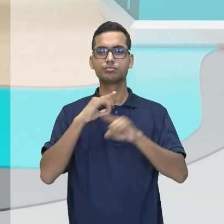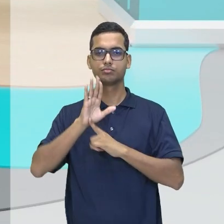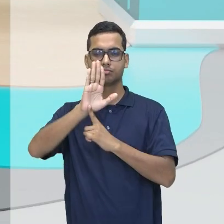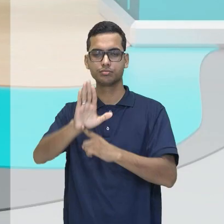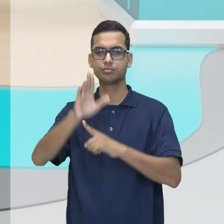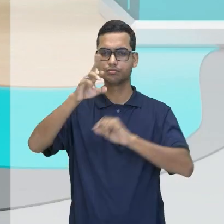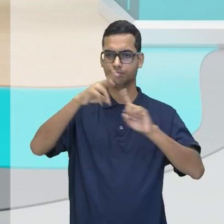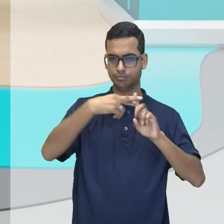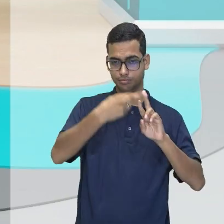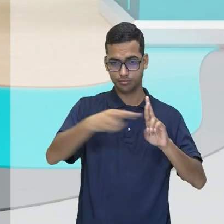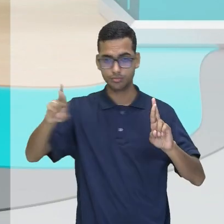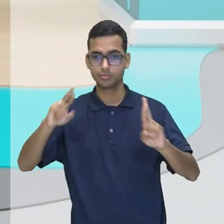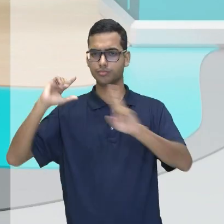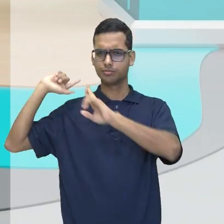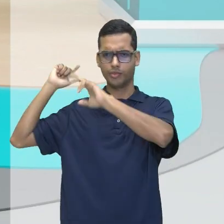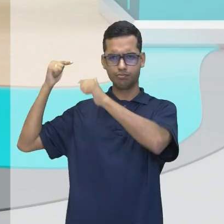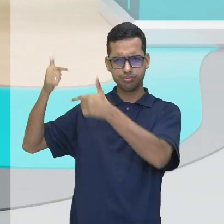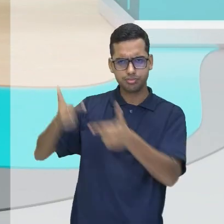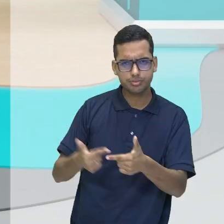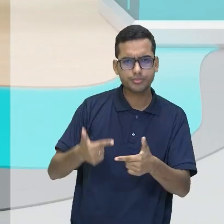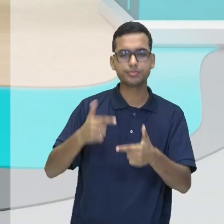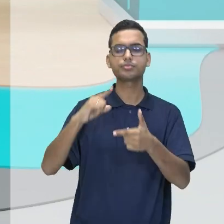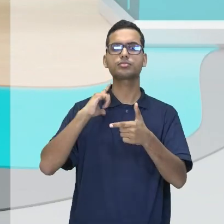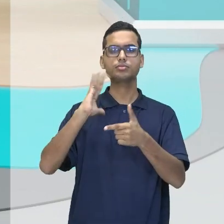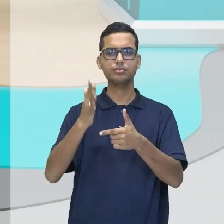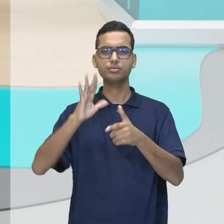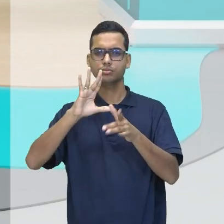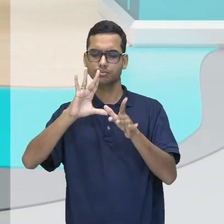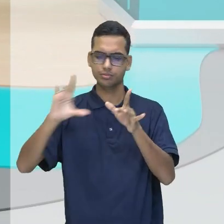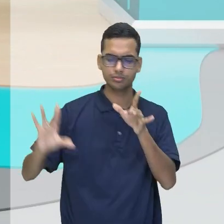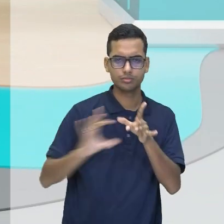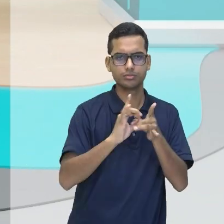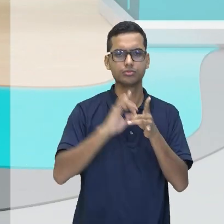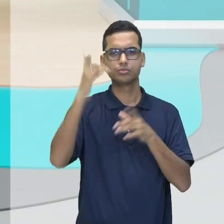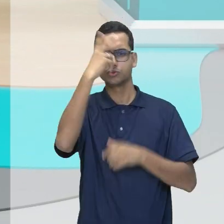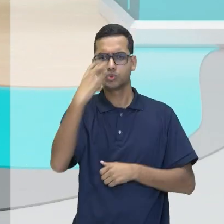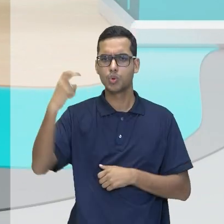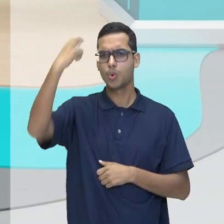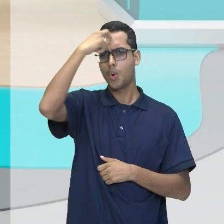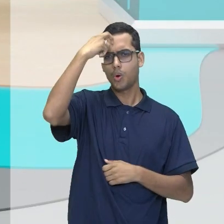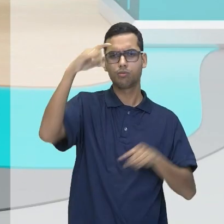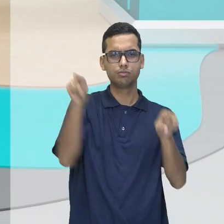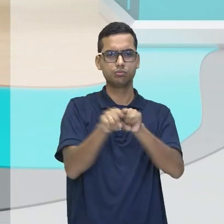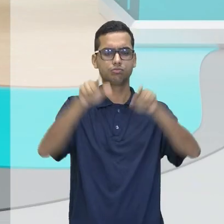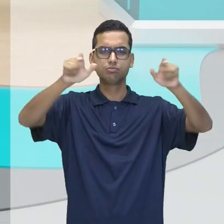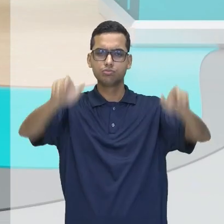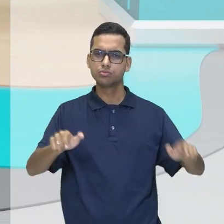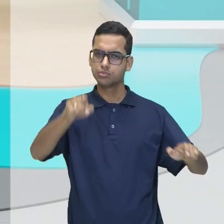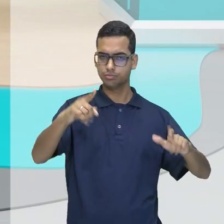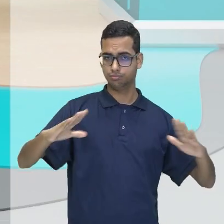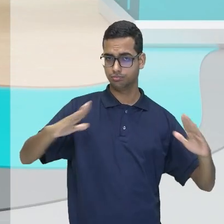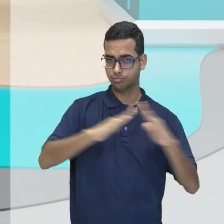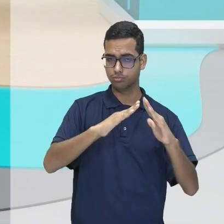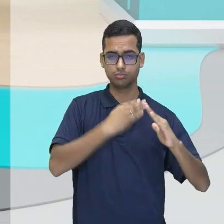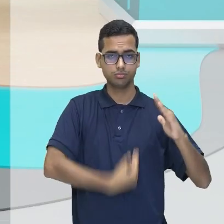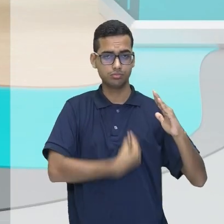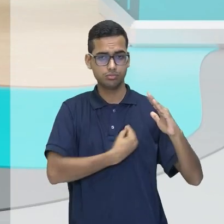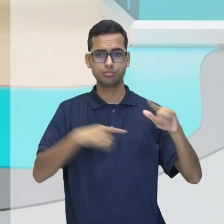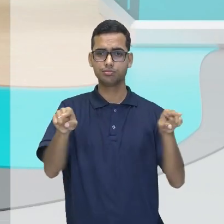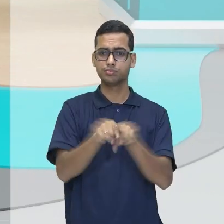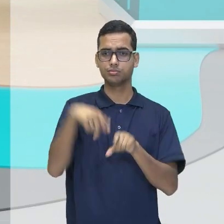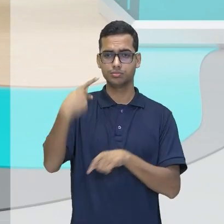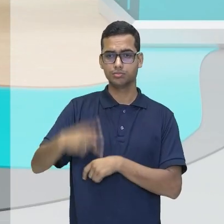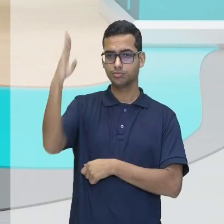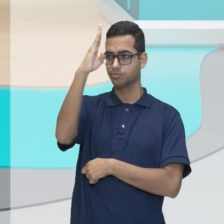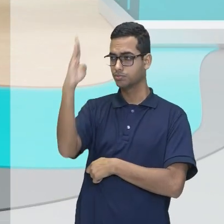são tradições que fazem parte, né, da cultura do lugar onde vocês moram. Visto que o Brasil é